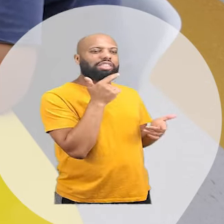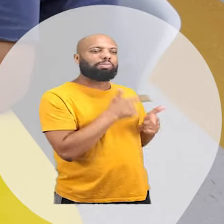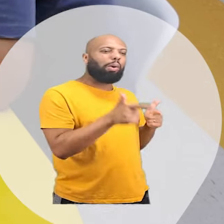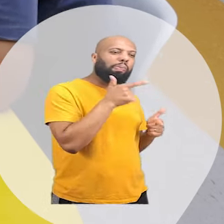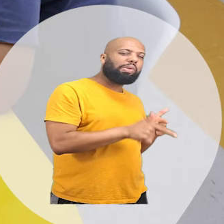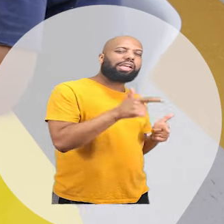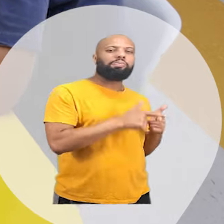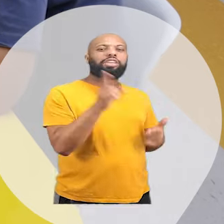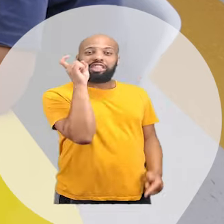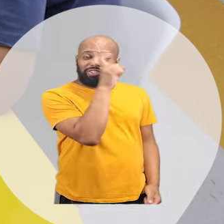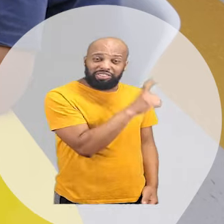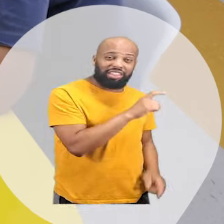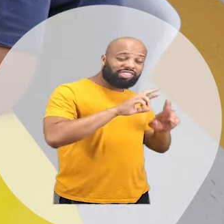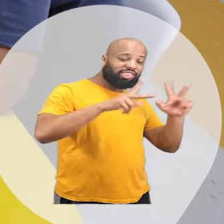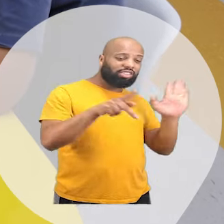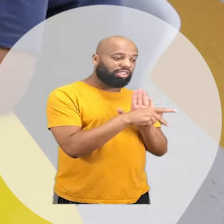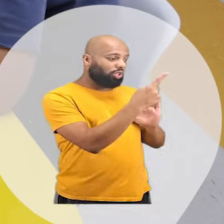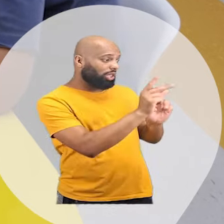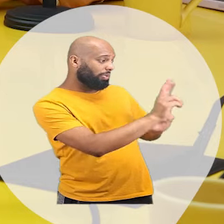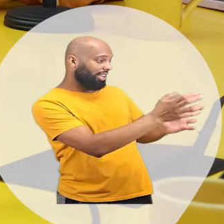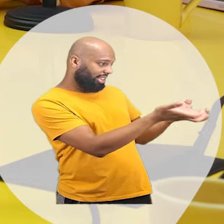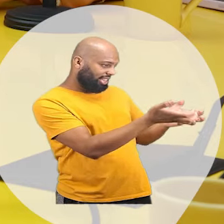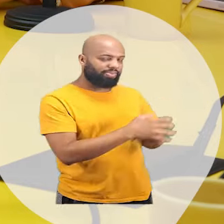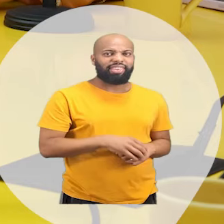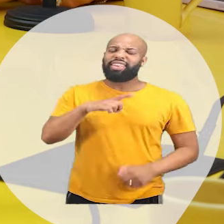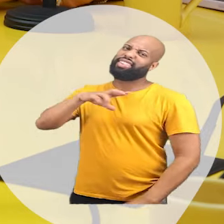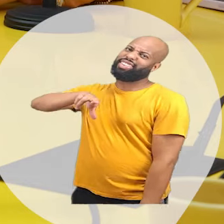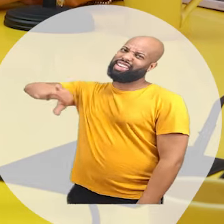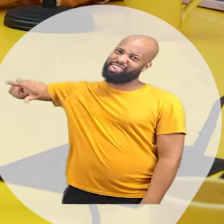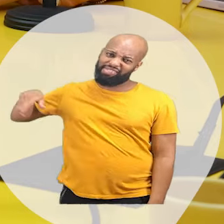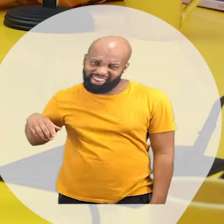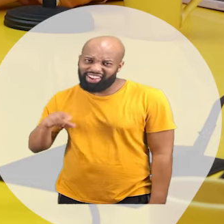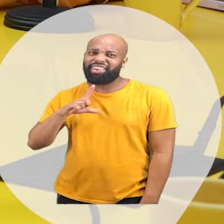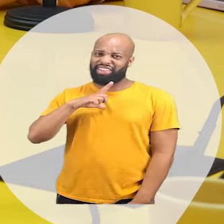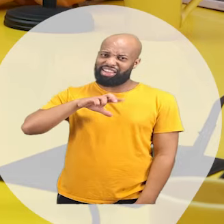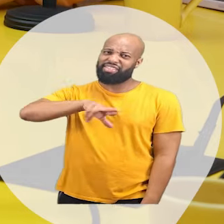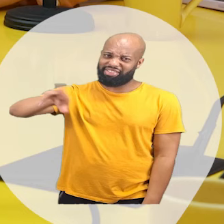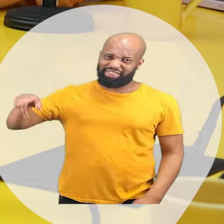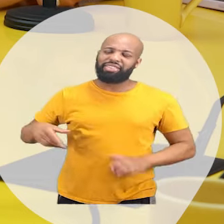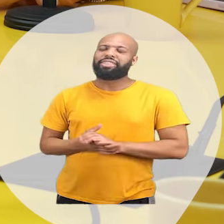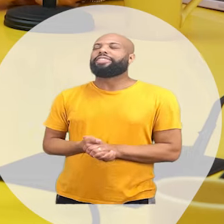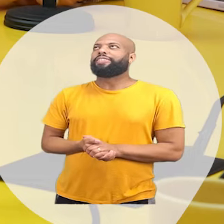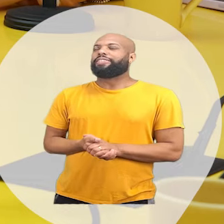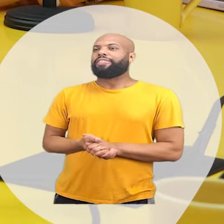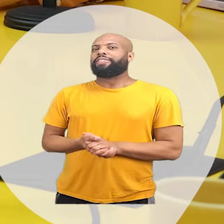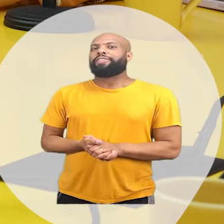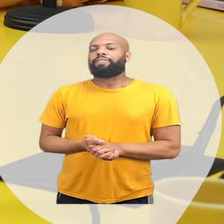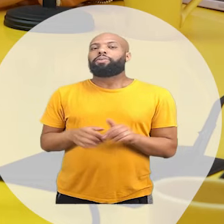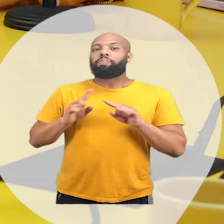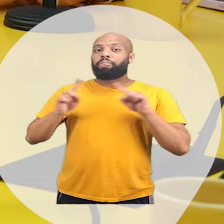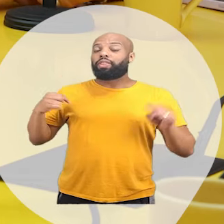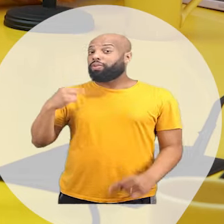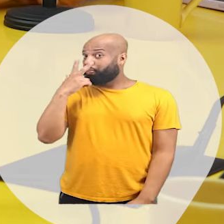tenha passado que saiu completamente diferente da sua expectativa ai tem muitos né são